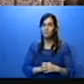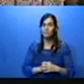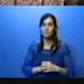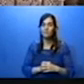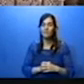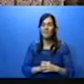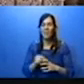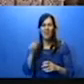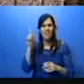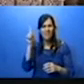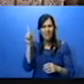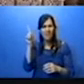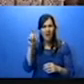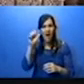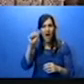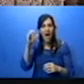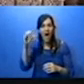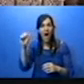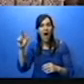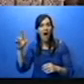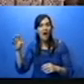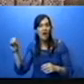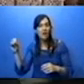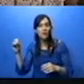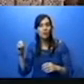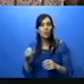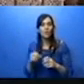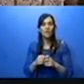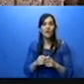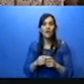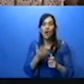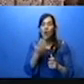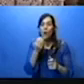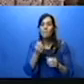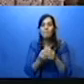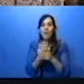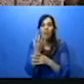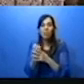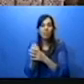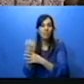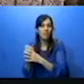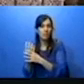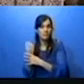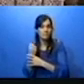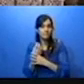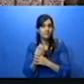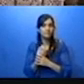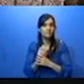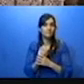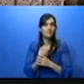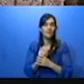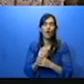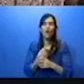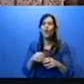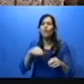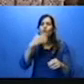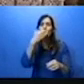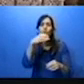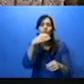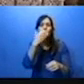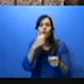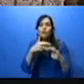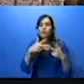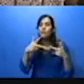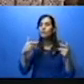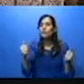que ataca plantas vegetais, como o ácaro da leprose. Esse ácaro ele ataca frutos como, por exemplo,